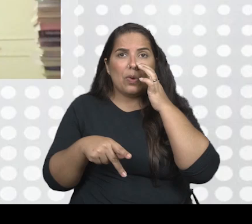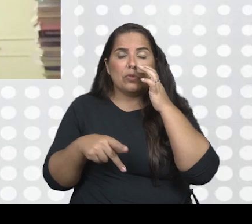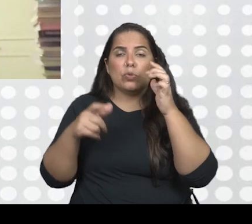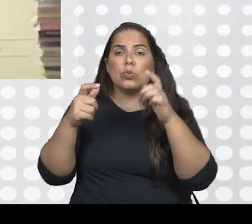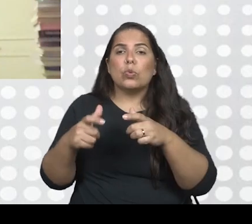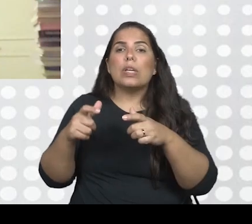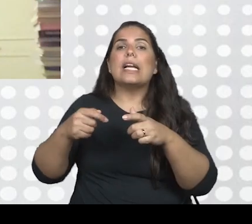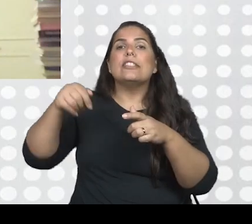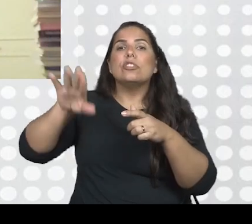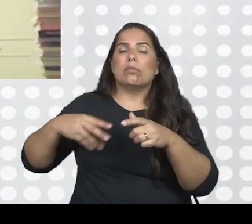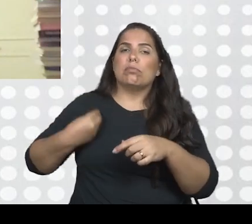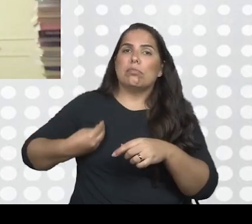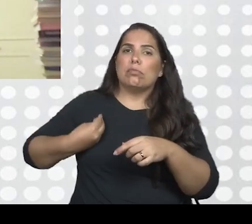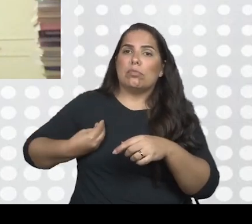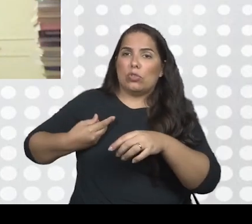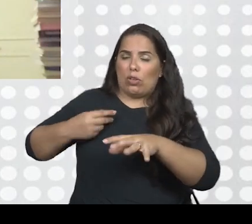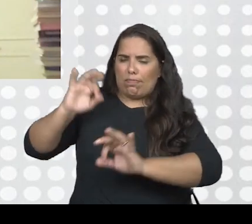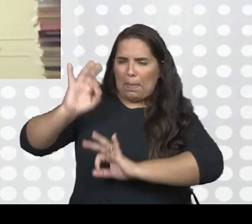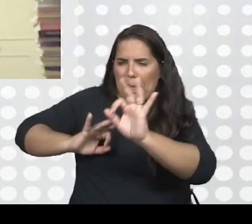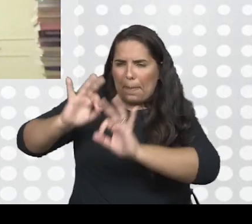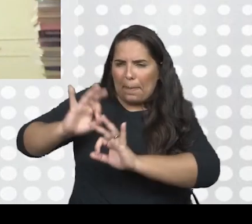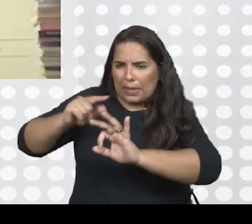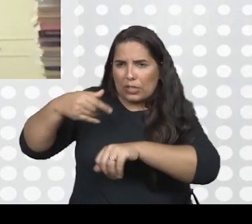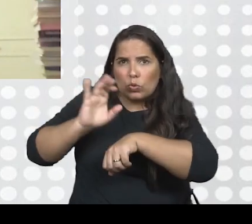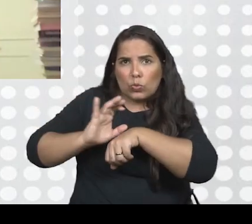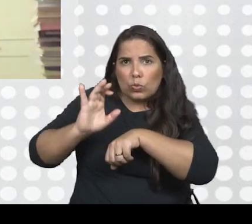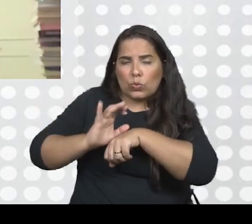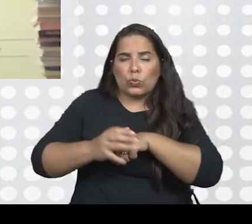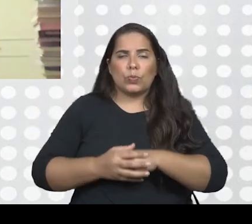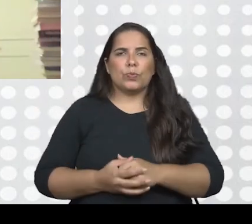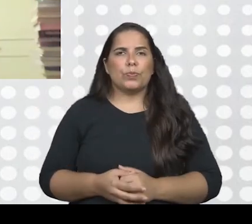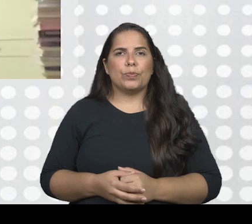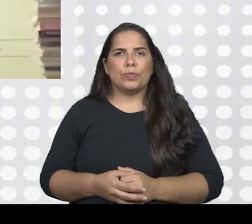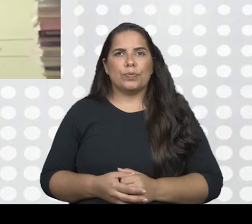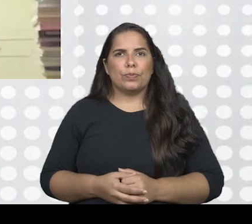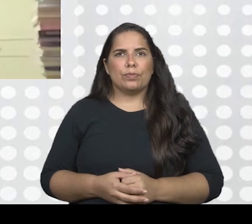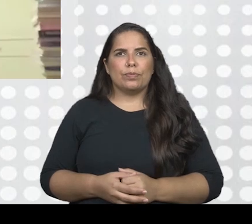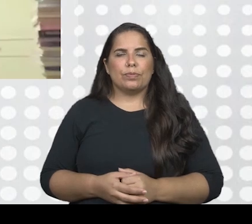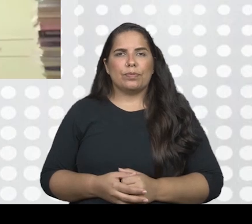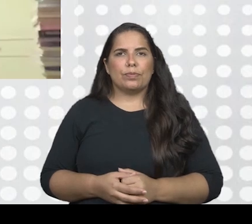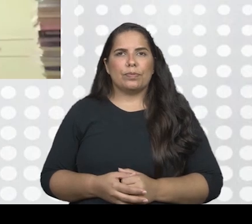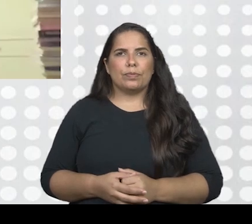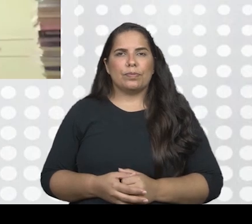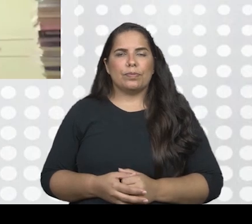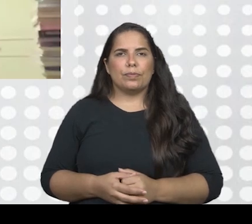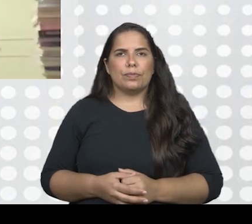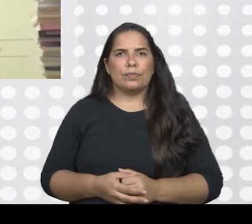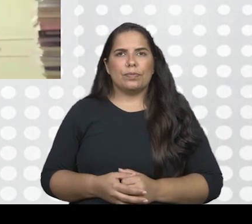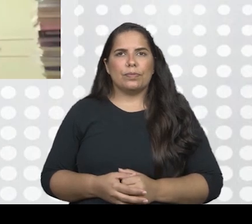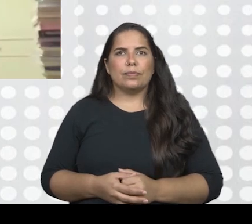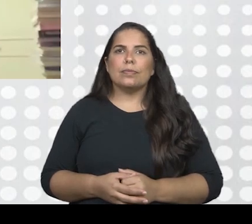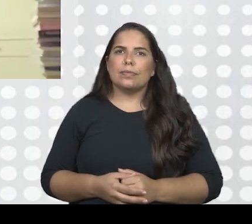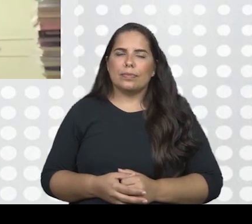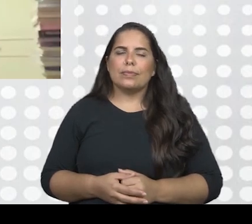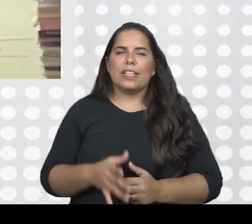lugar de quem contribui na formulação desses cursos? Bem, eu quero